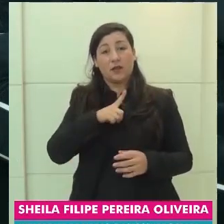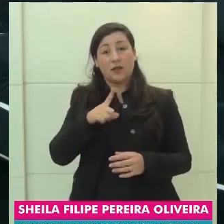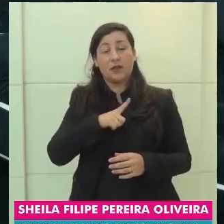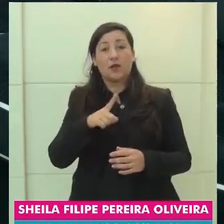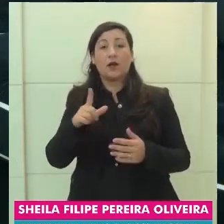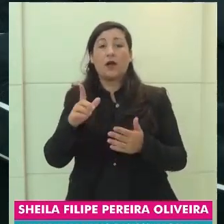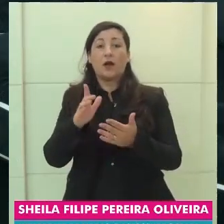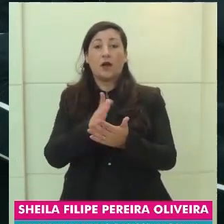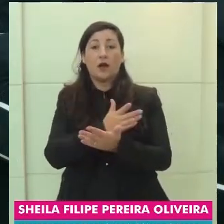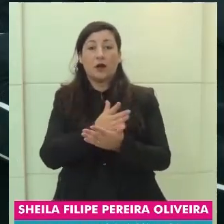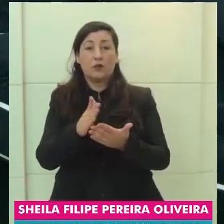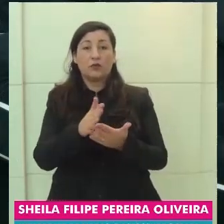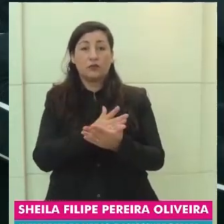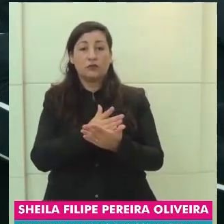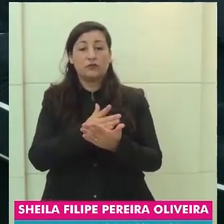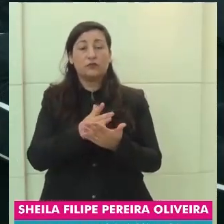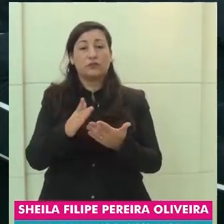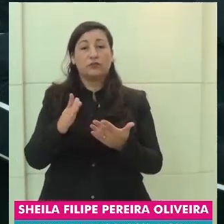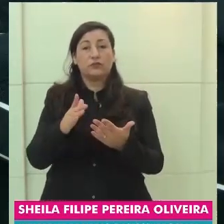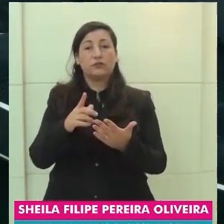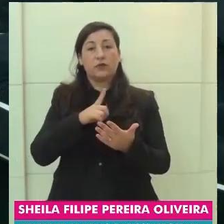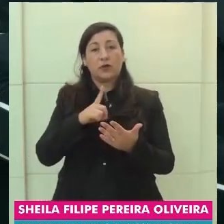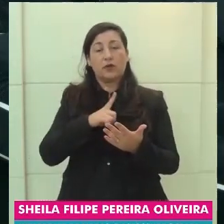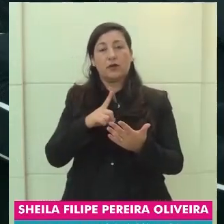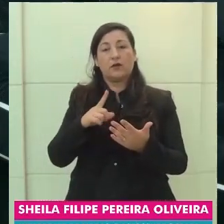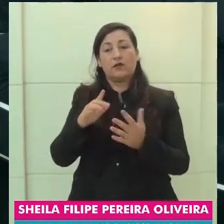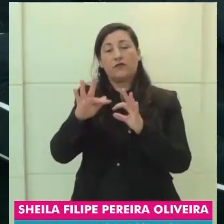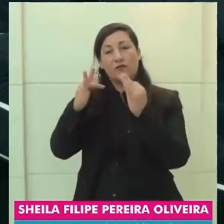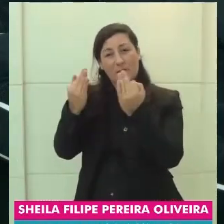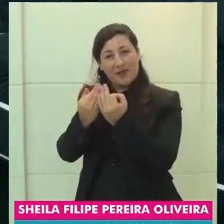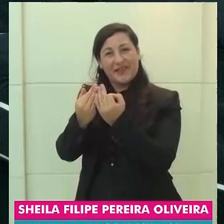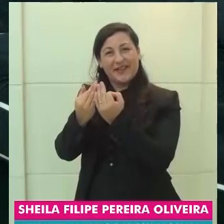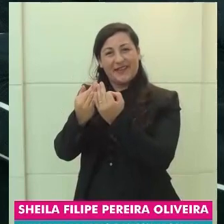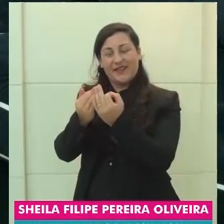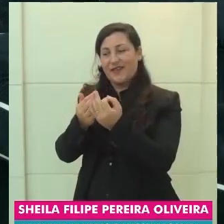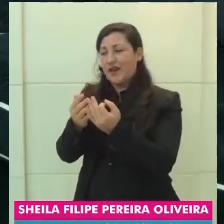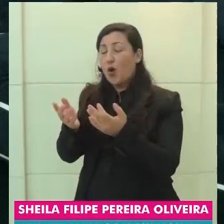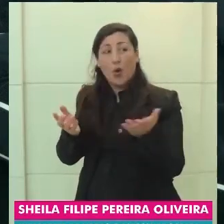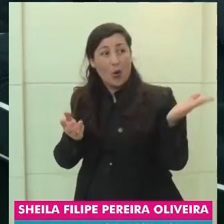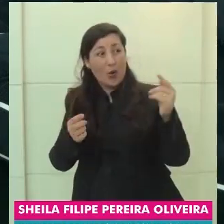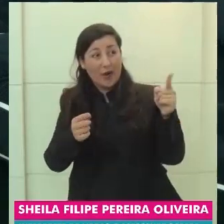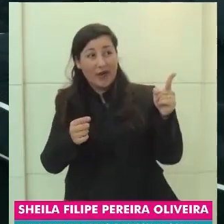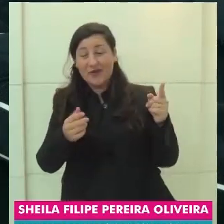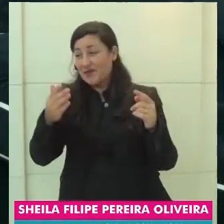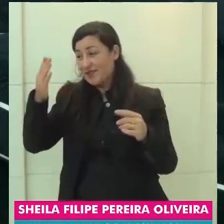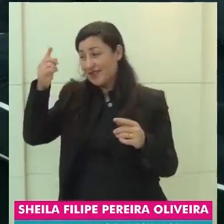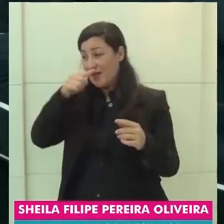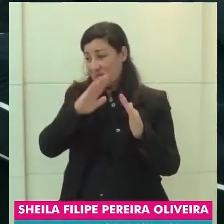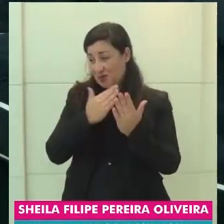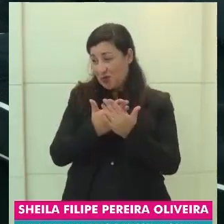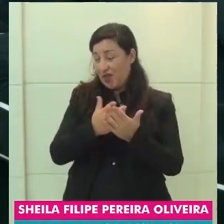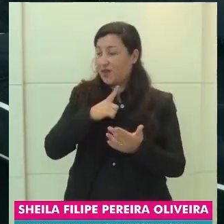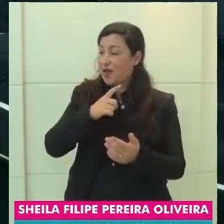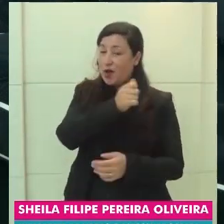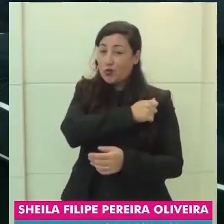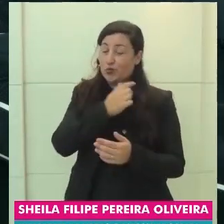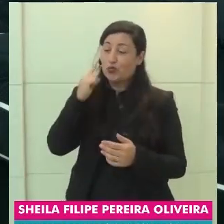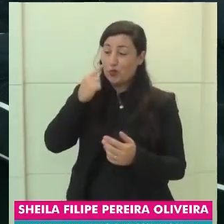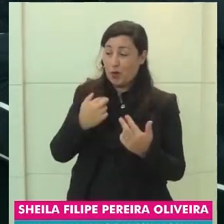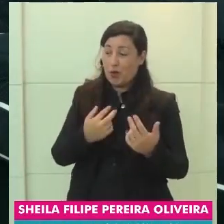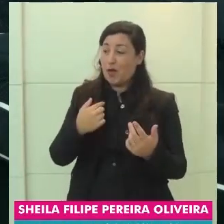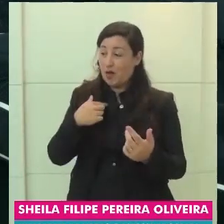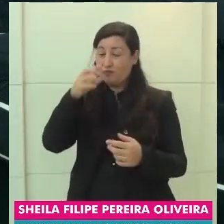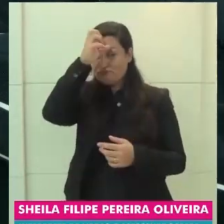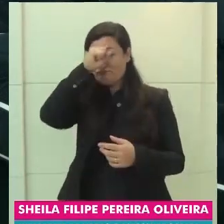caso, com outro ou em casa mesmo, com os próprios pais. Chega um caso dizendo, eu sei, água, sei